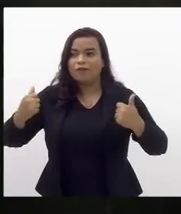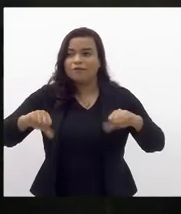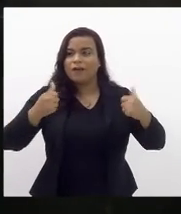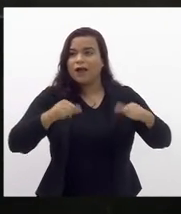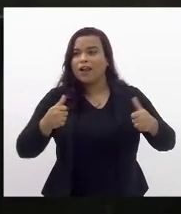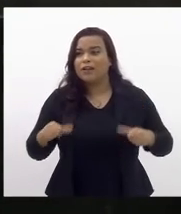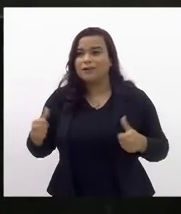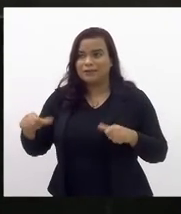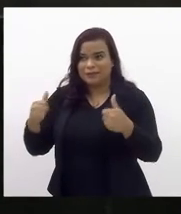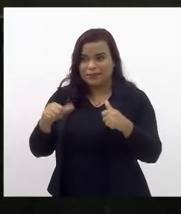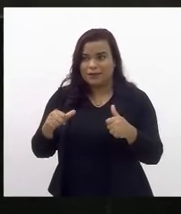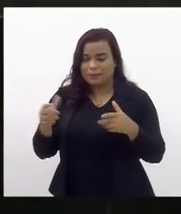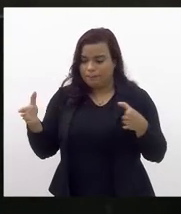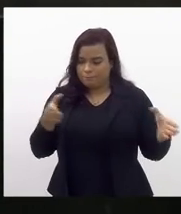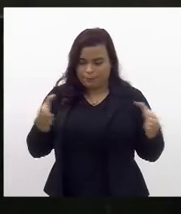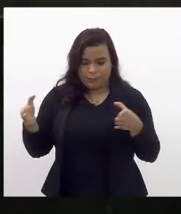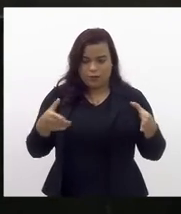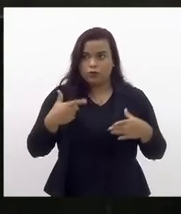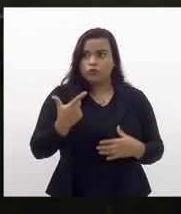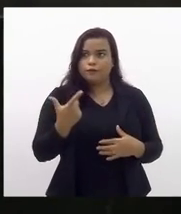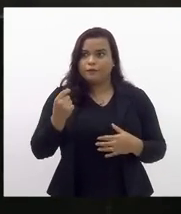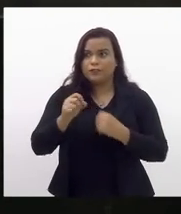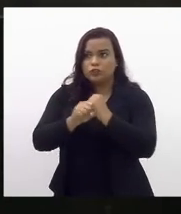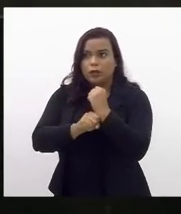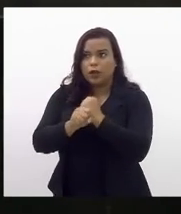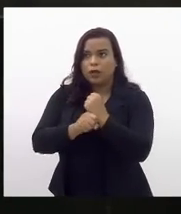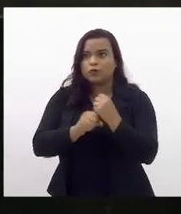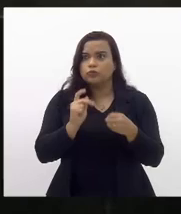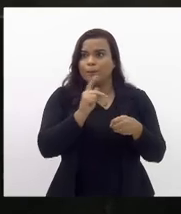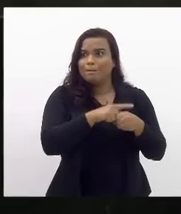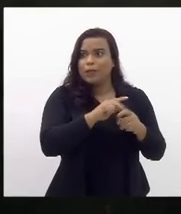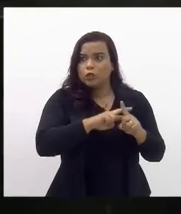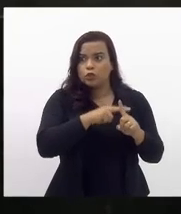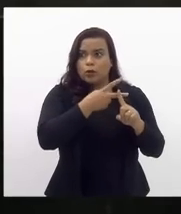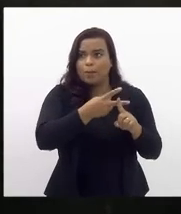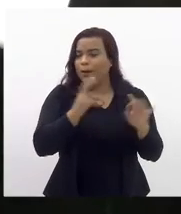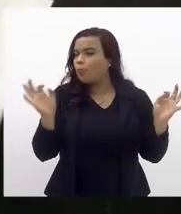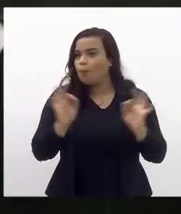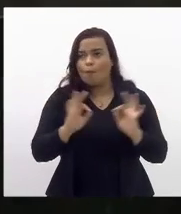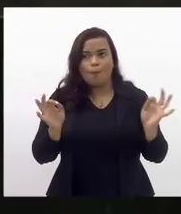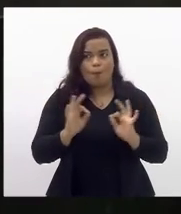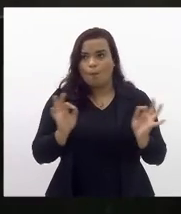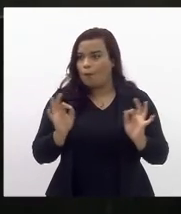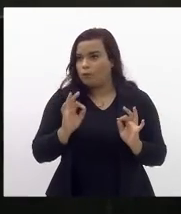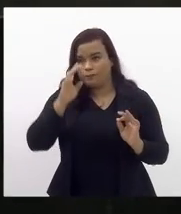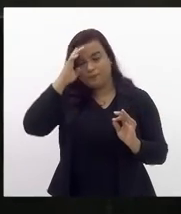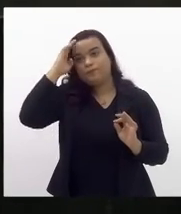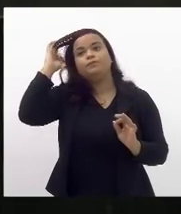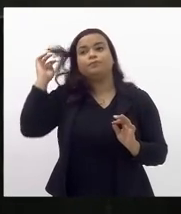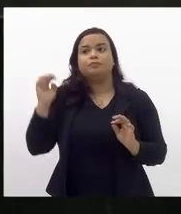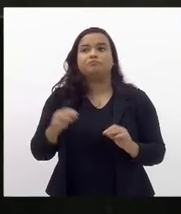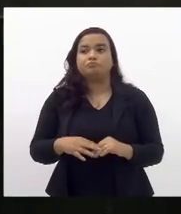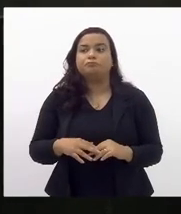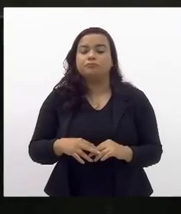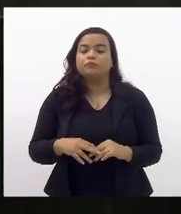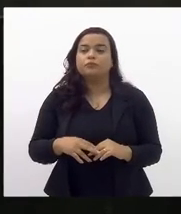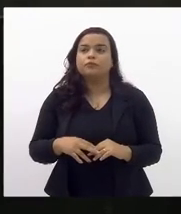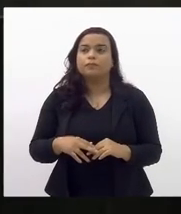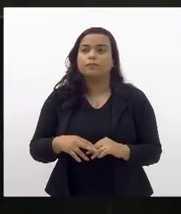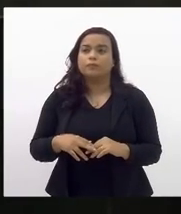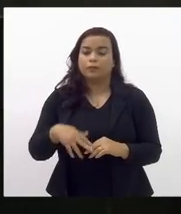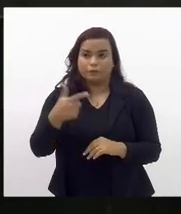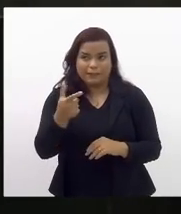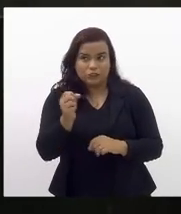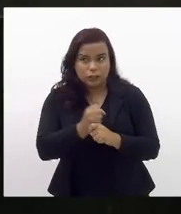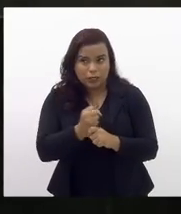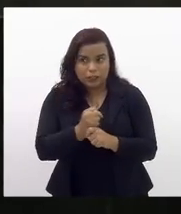ninguém avalia que em 20 anos a produção petrolífera vai dobrar. Ninguém avalia que em 20 anos, né, assim, a